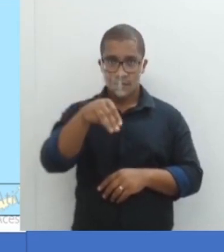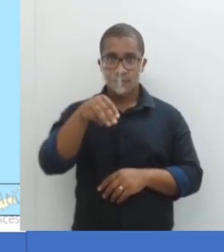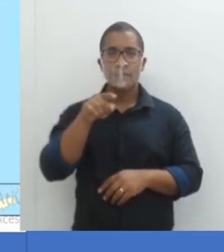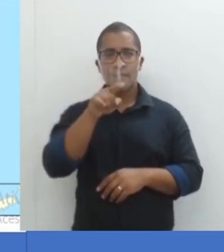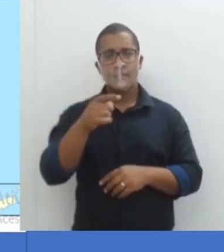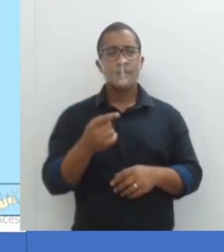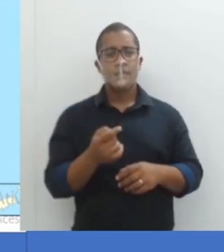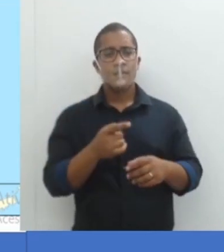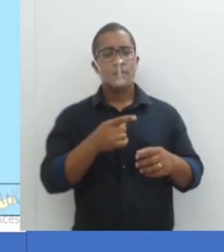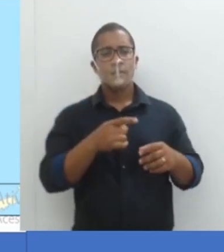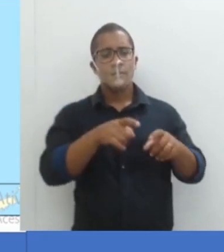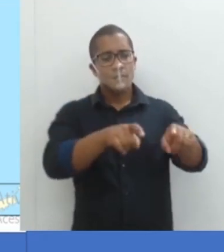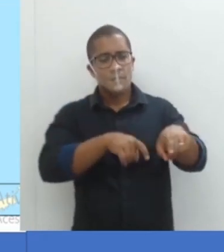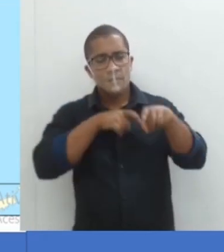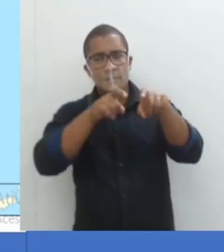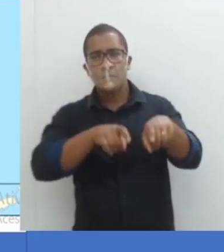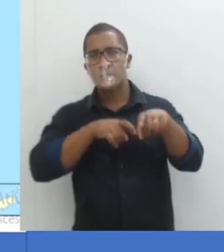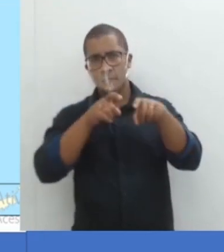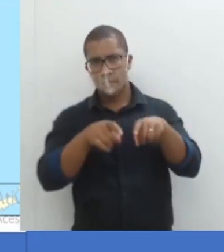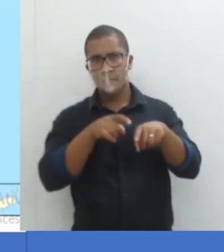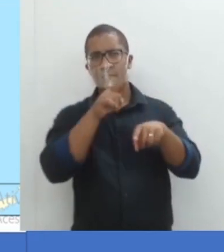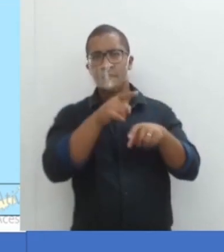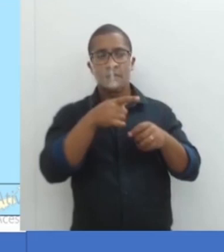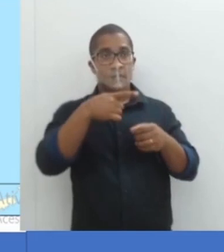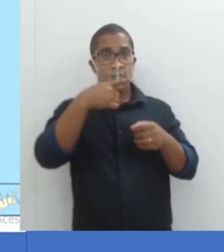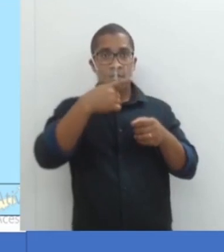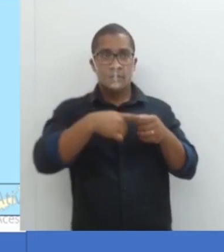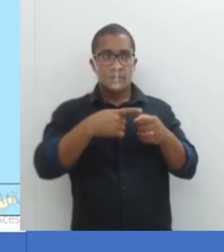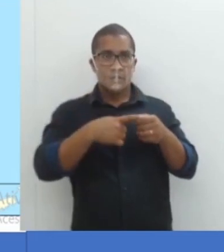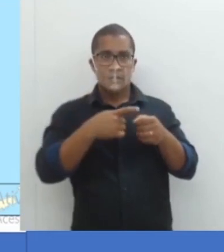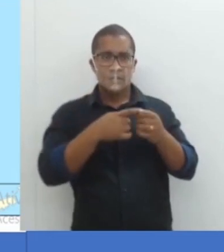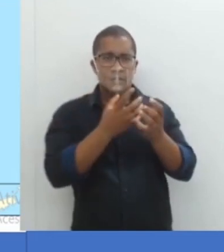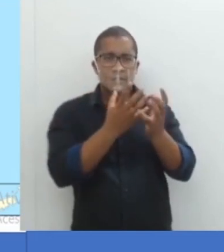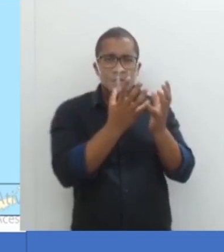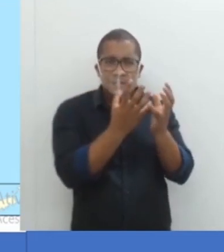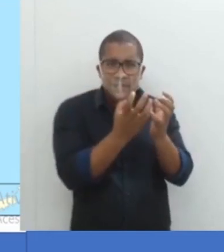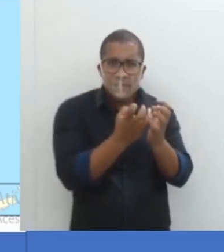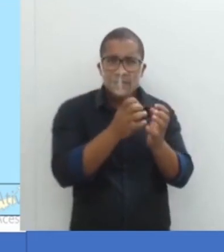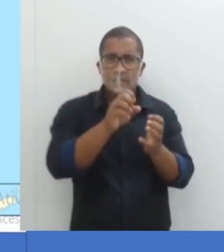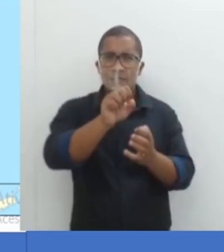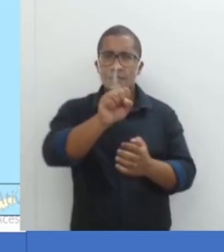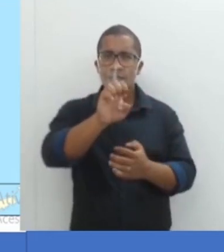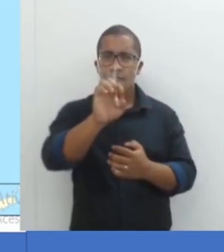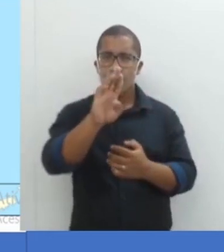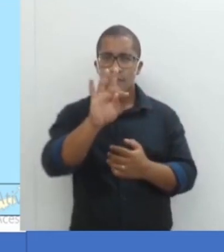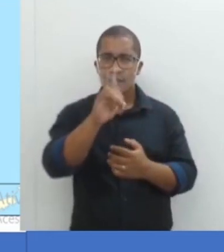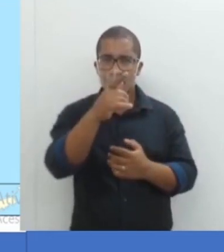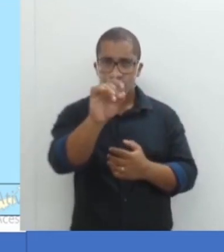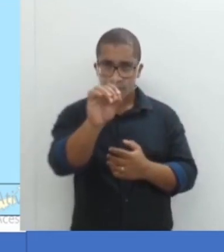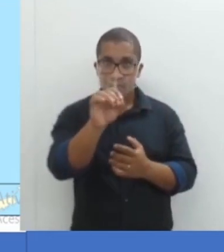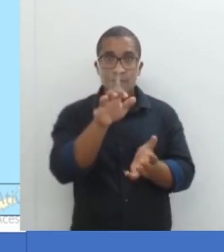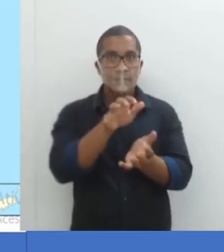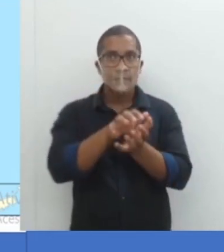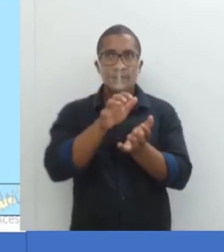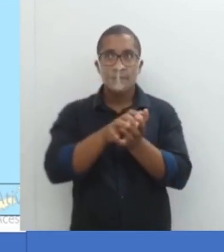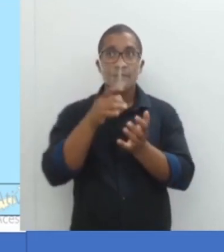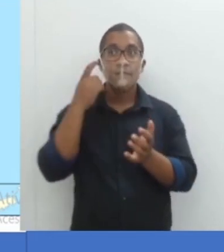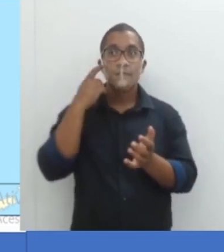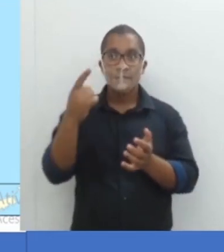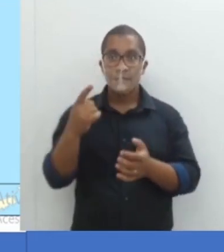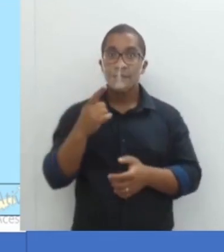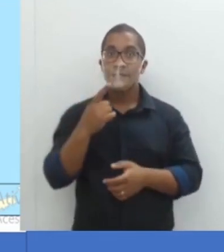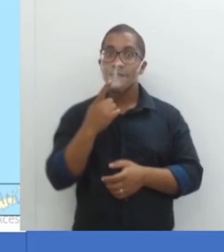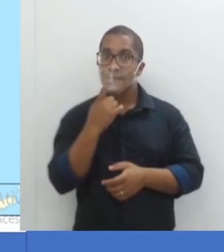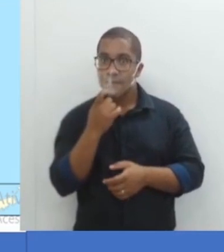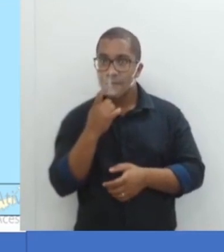agricultura da região, tá certo? Então tá lá no sertão pernambucano, vocês acompanham aí na tela, em vermelho,